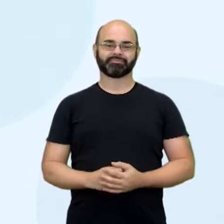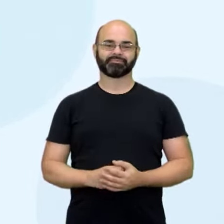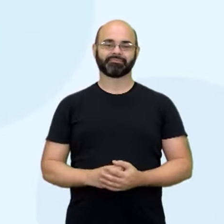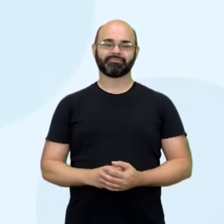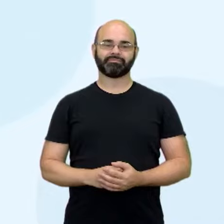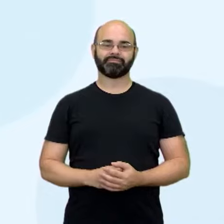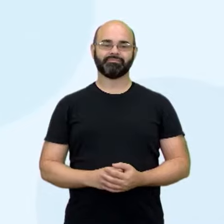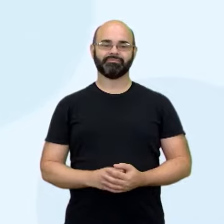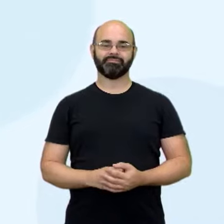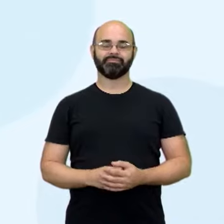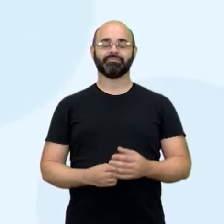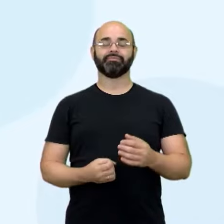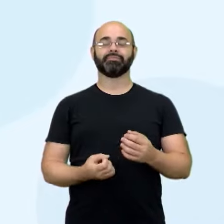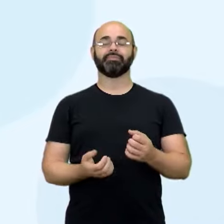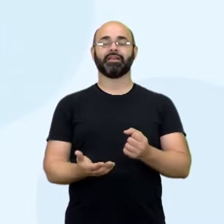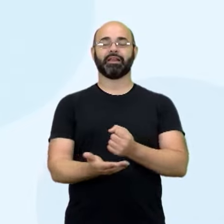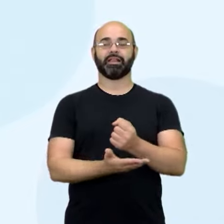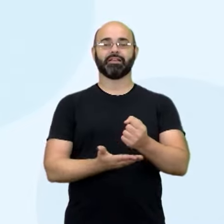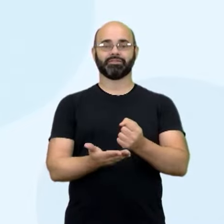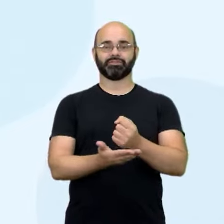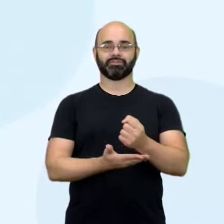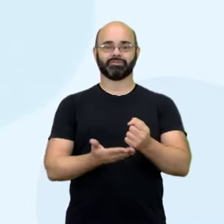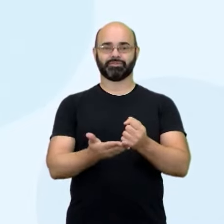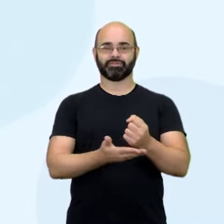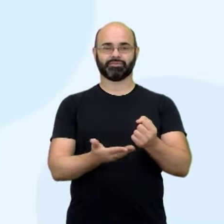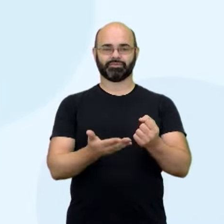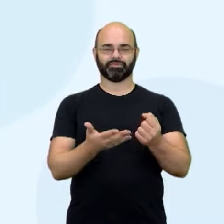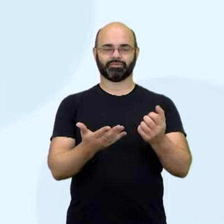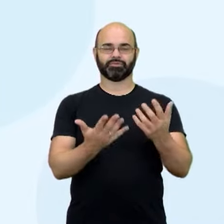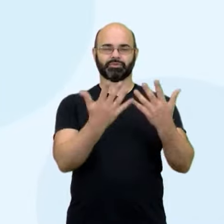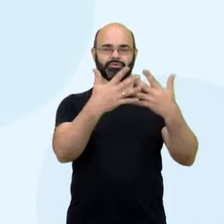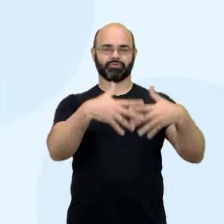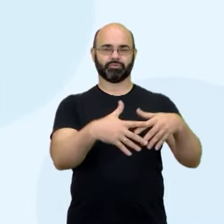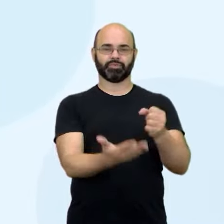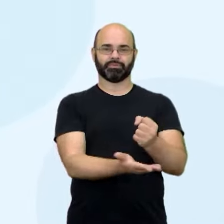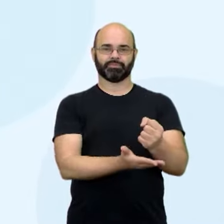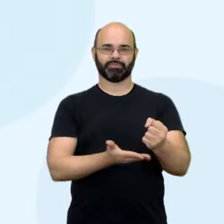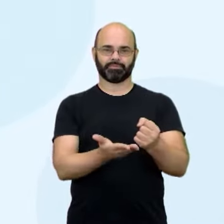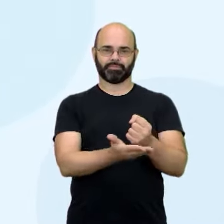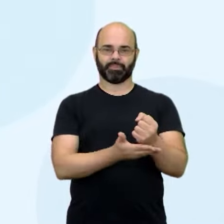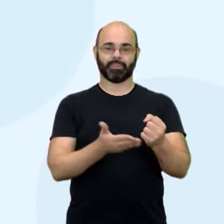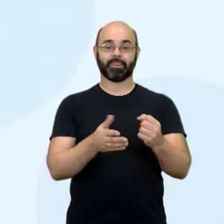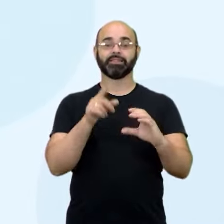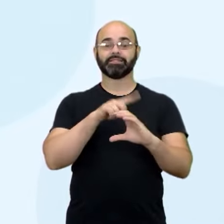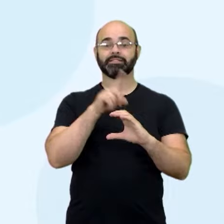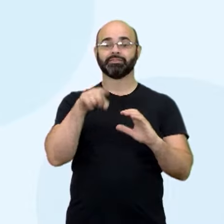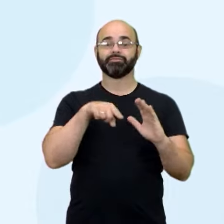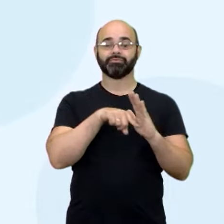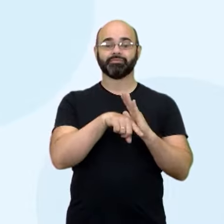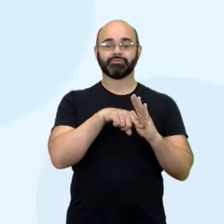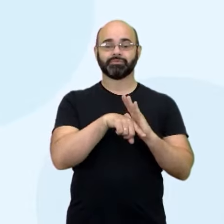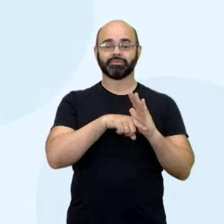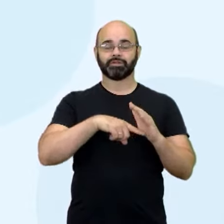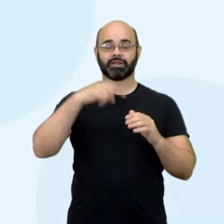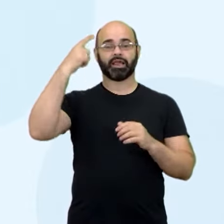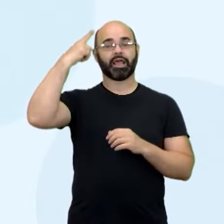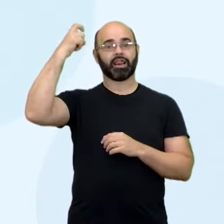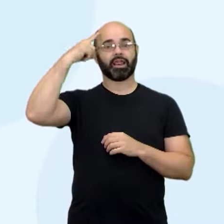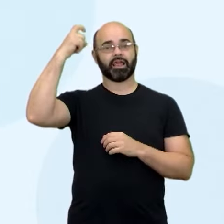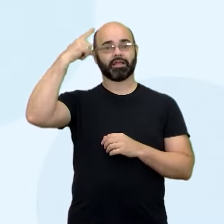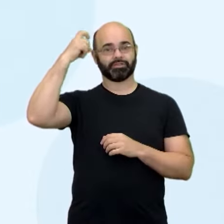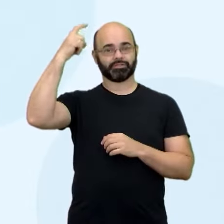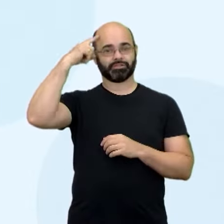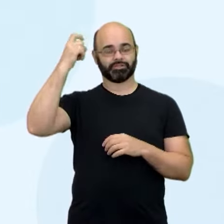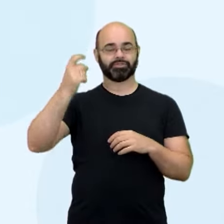parte do nosso eixo estruturante, porque o eixo estruturante ele vai trabalhar com a investigação científica, processos criativos e a